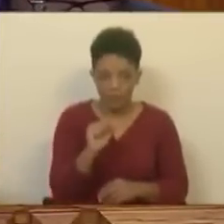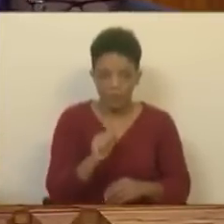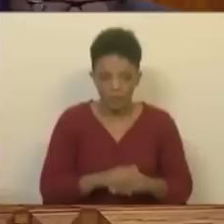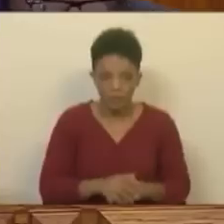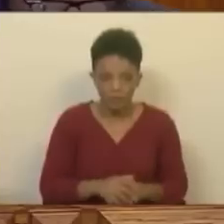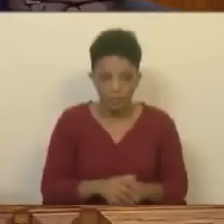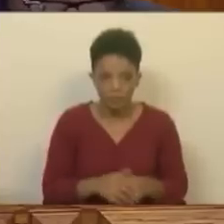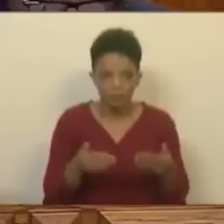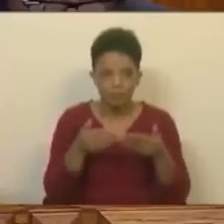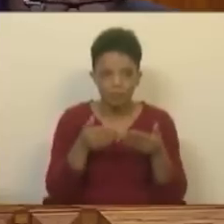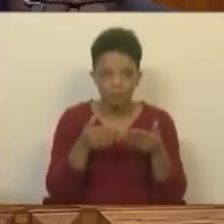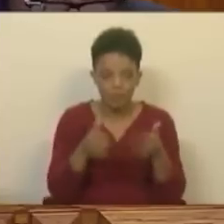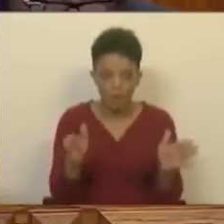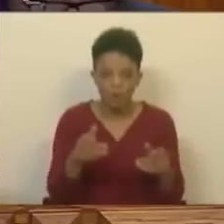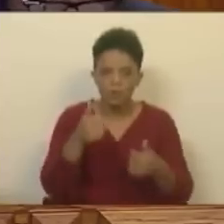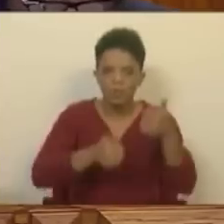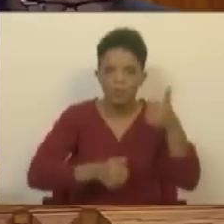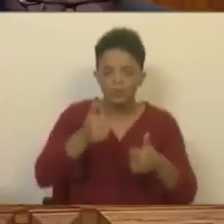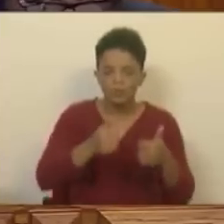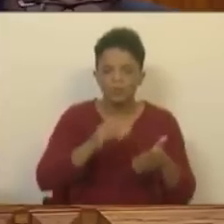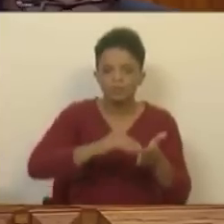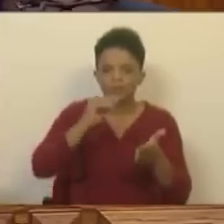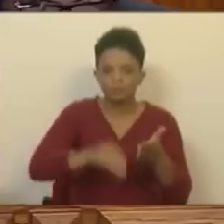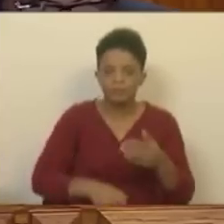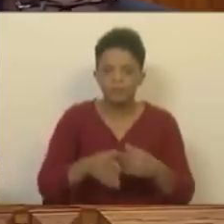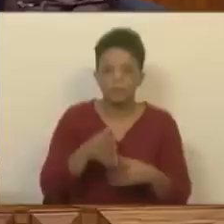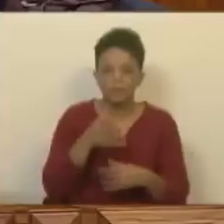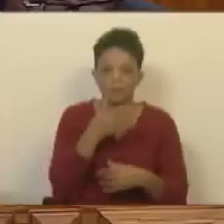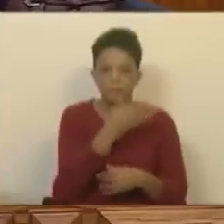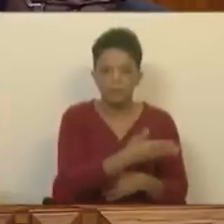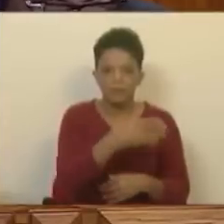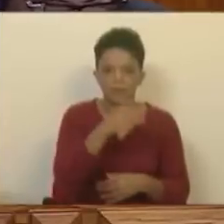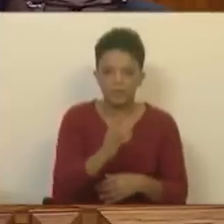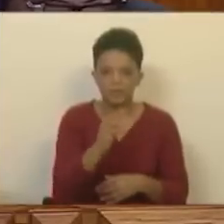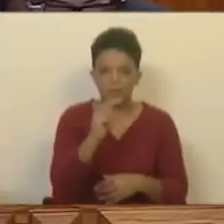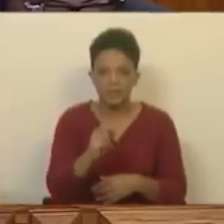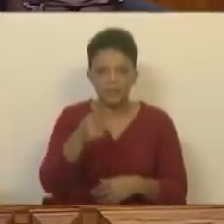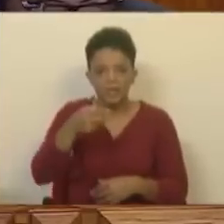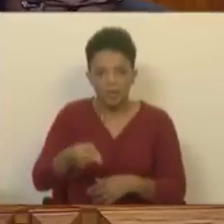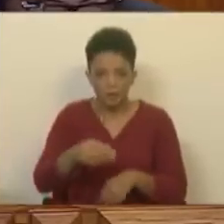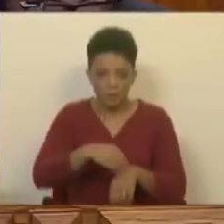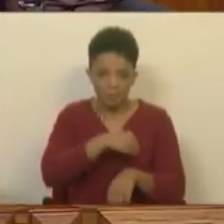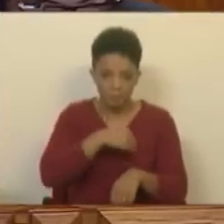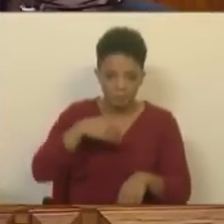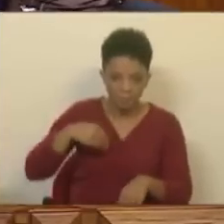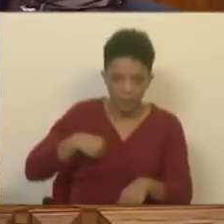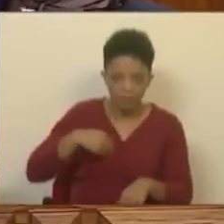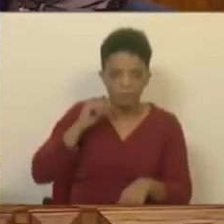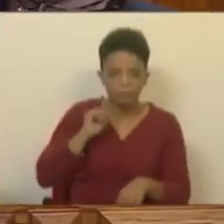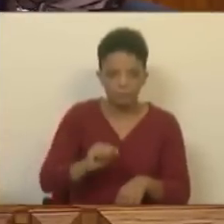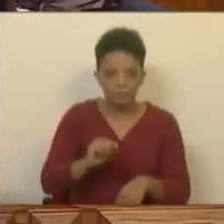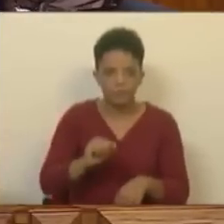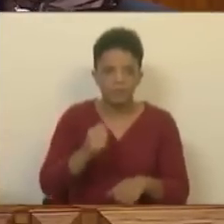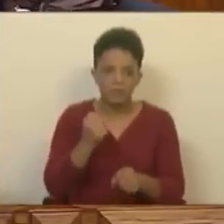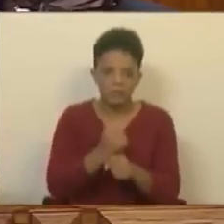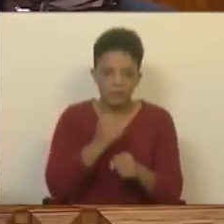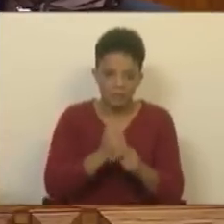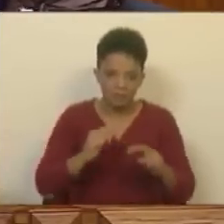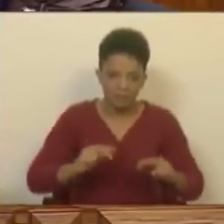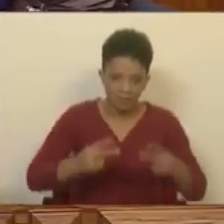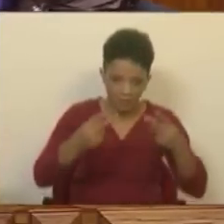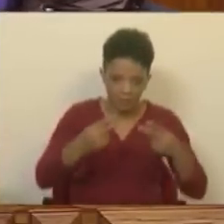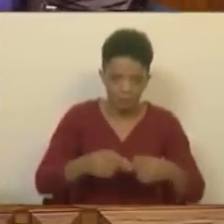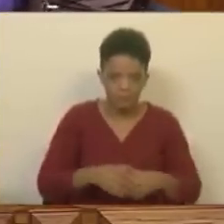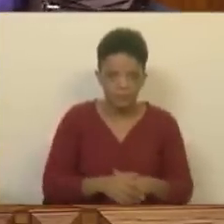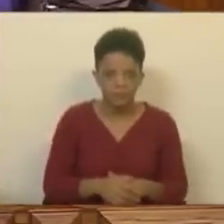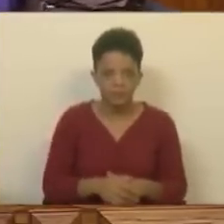foi aberto um concurso para contratação de 1639 médicos na base da respectiva carreira